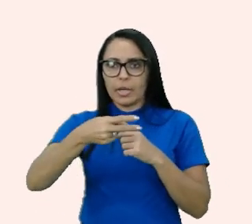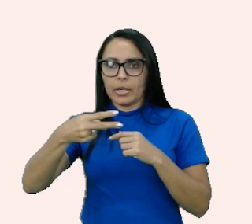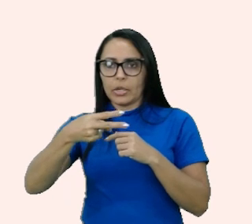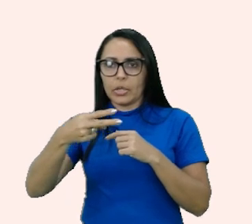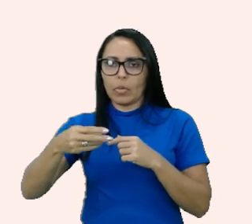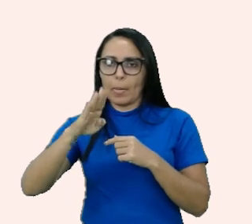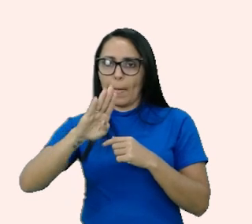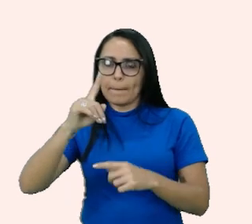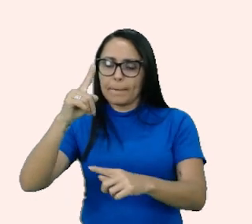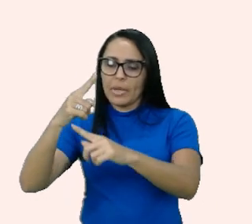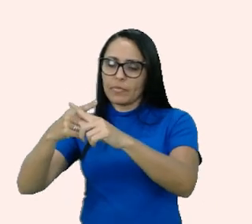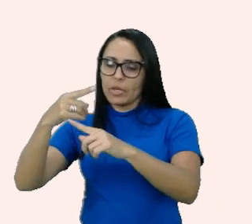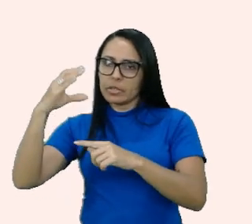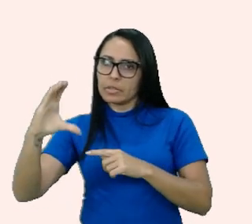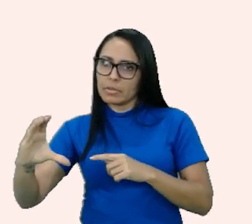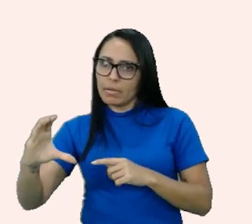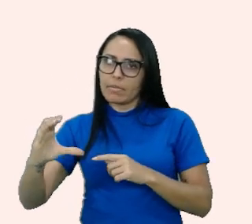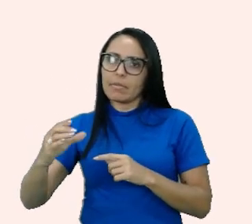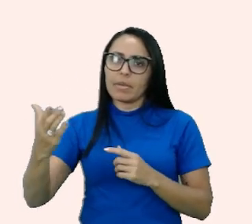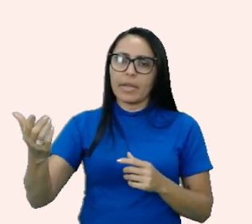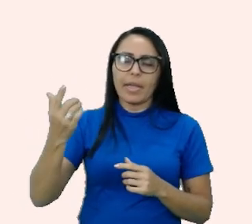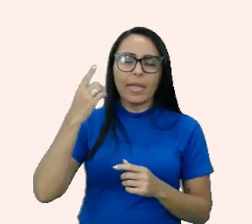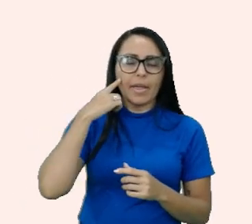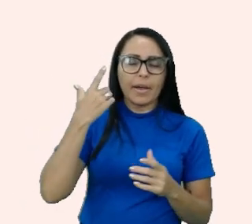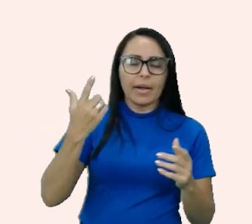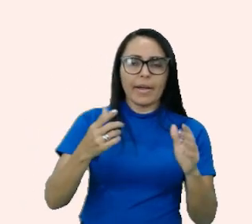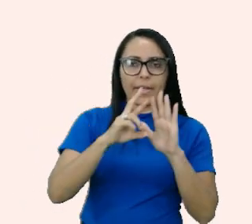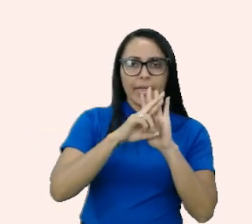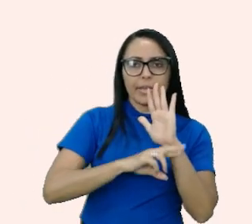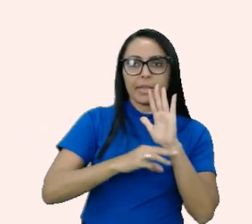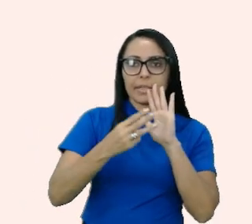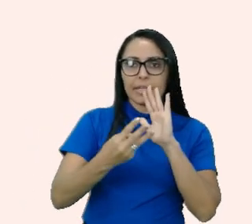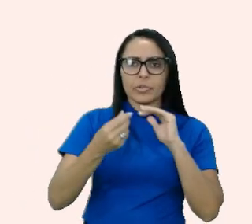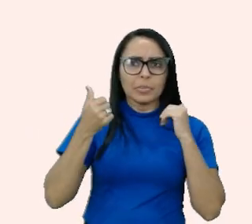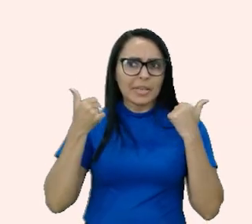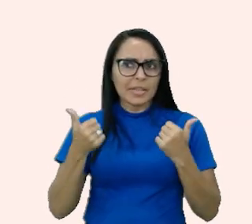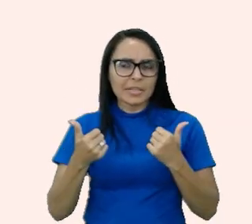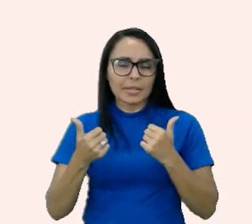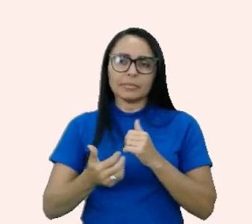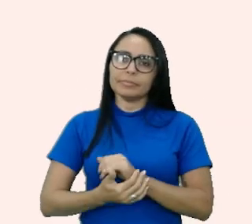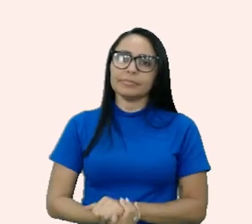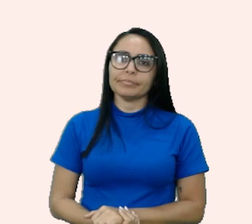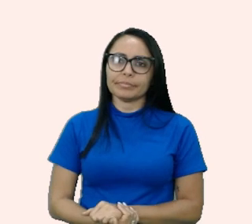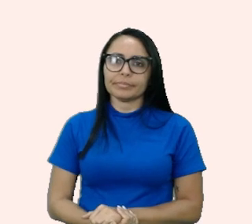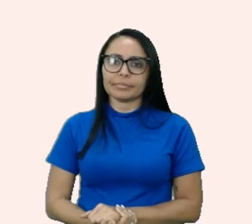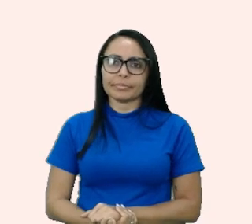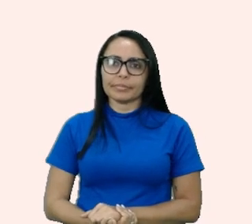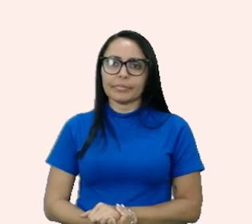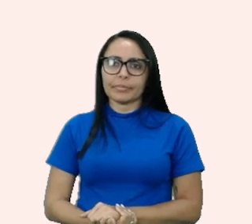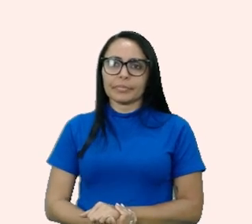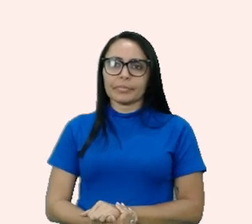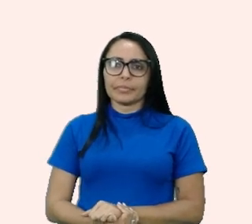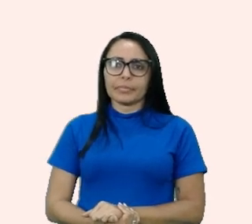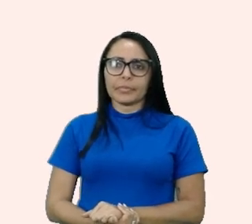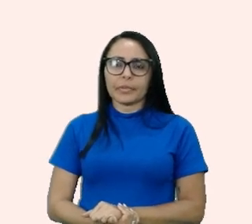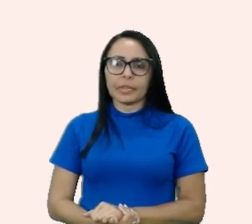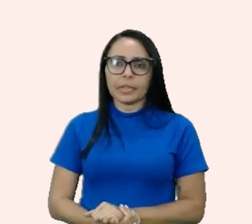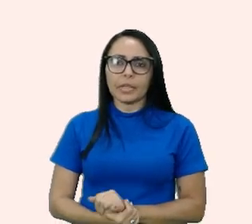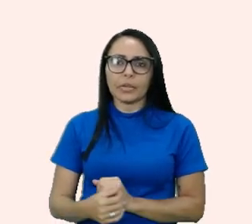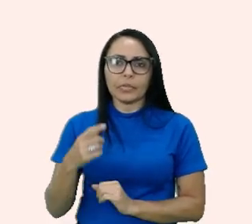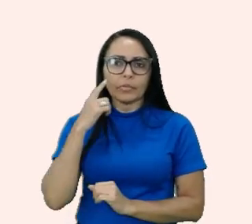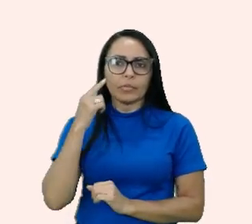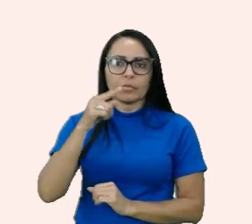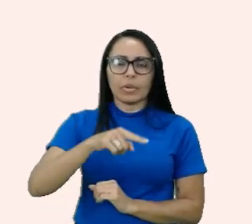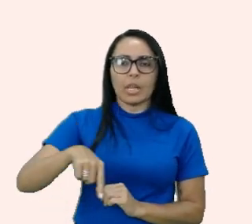tem aí a famosa regrinha de 3. Beleza? Show de bola, eu vou dar continuidade aqui para vocês e vou dizer assim,